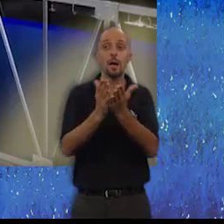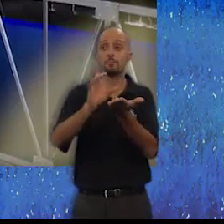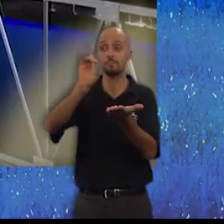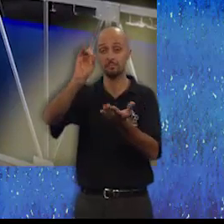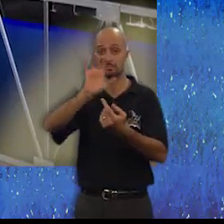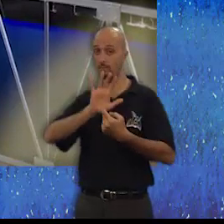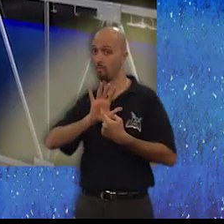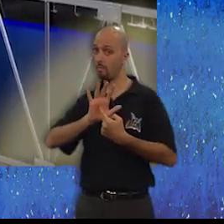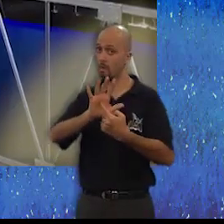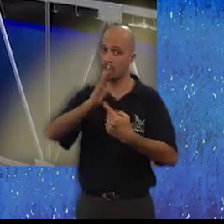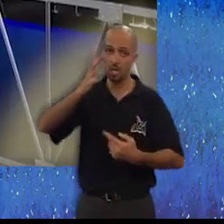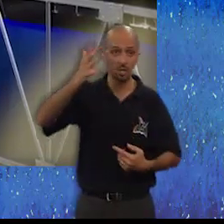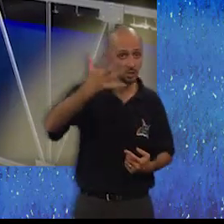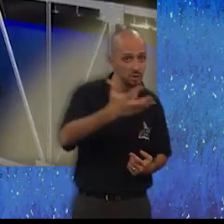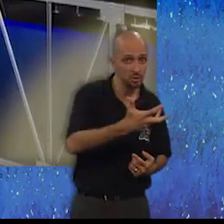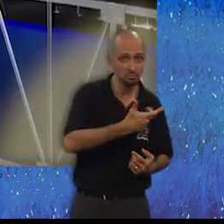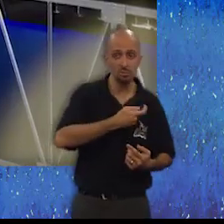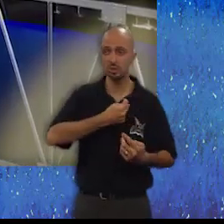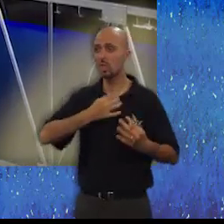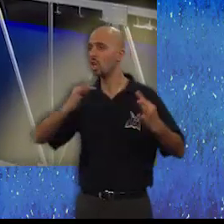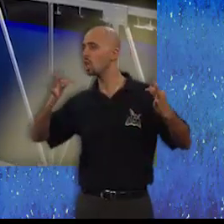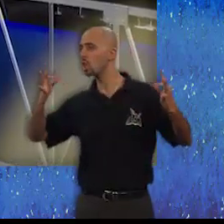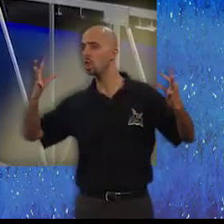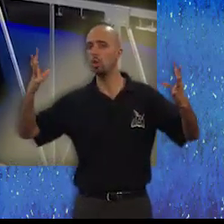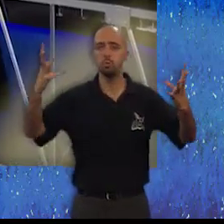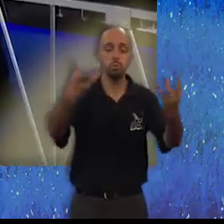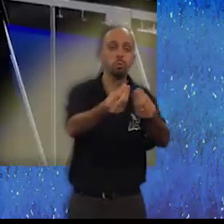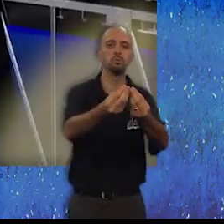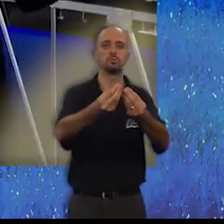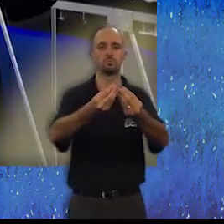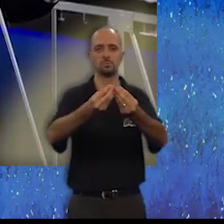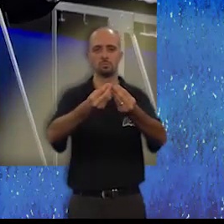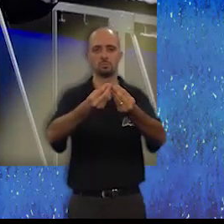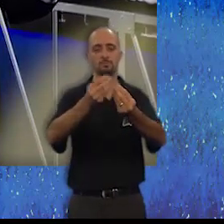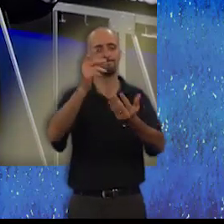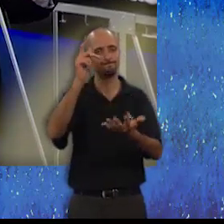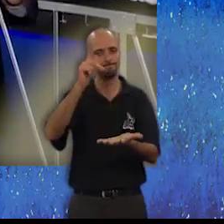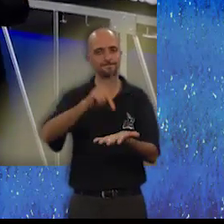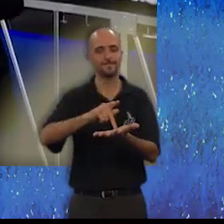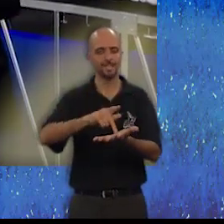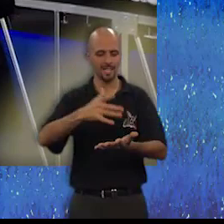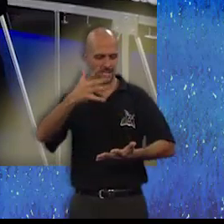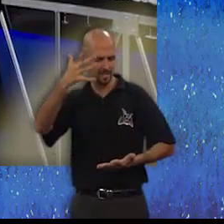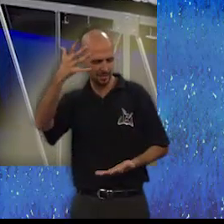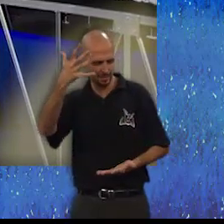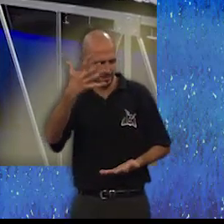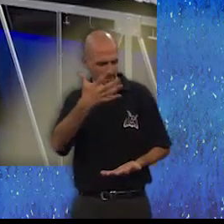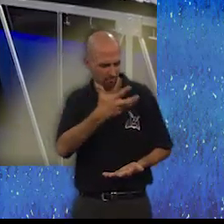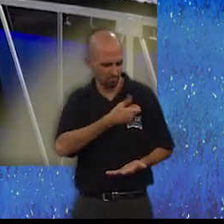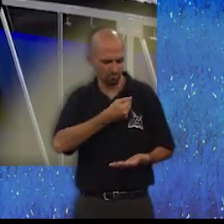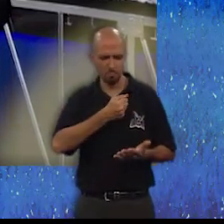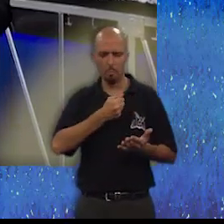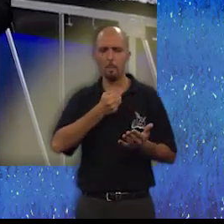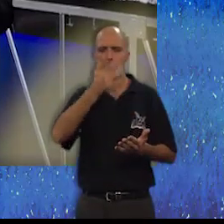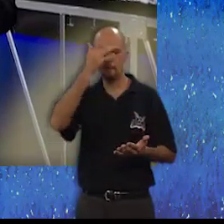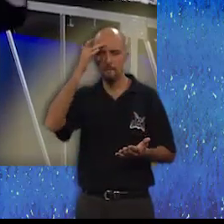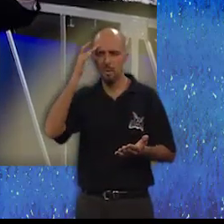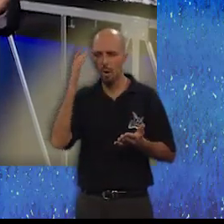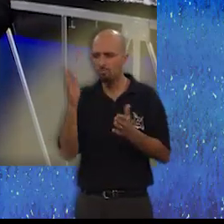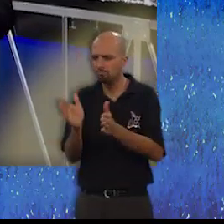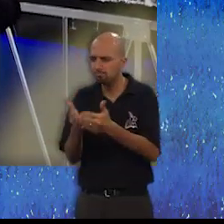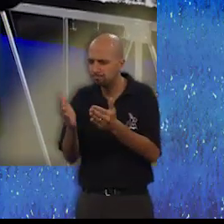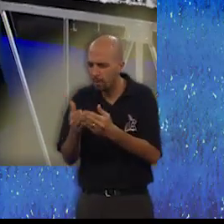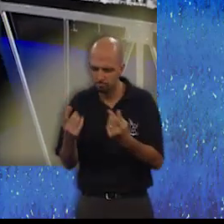que a salvação para o homem é impossível, mas para Deus é possível. A salvação para o homem, tanto pobre quanto rico,